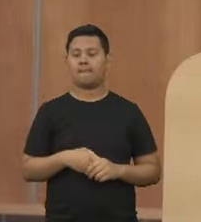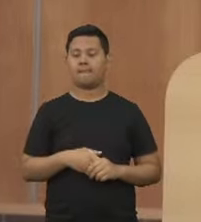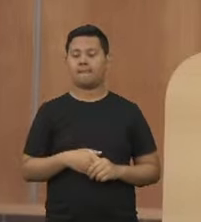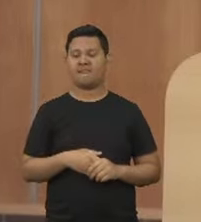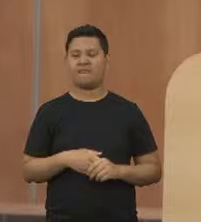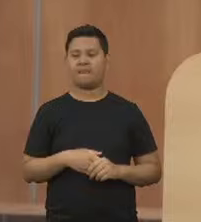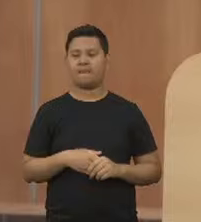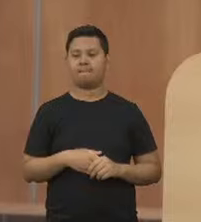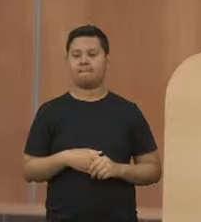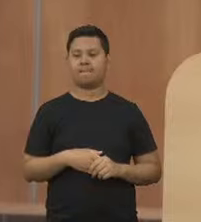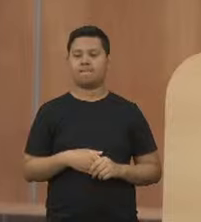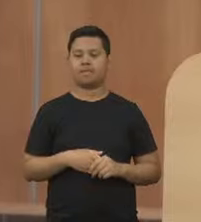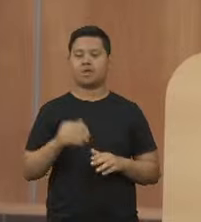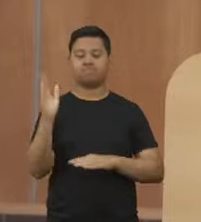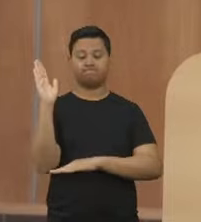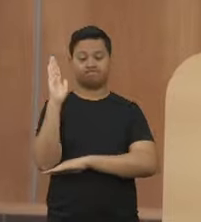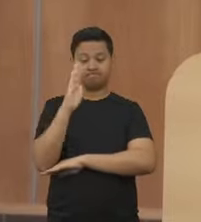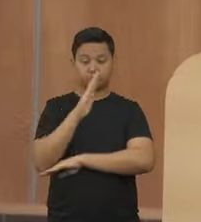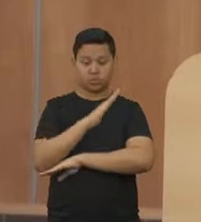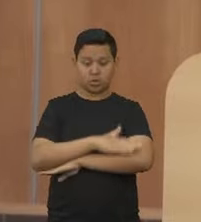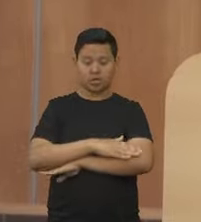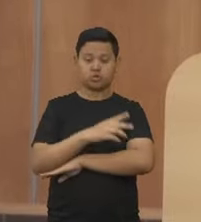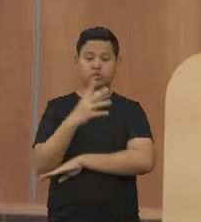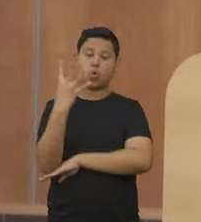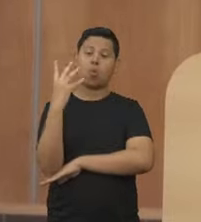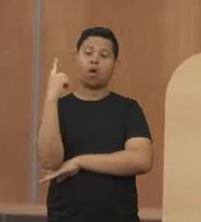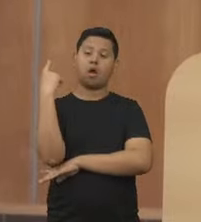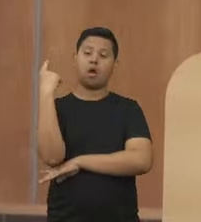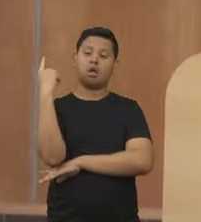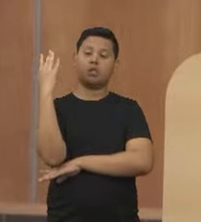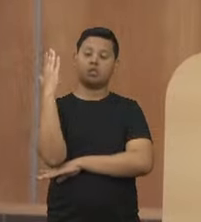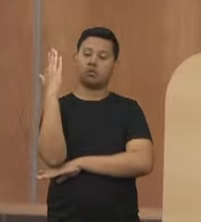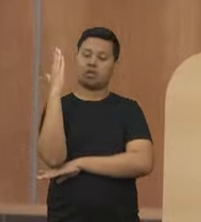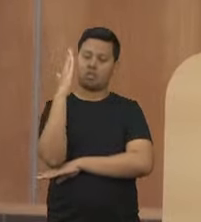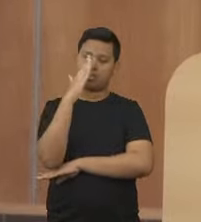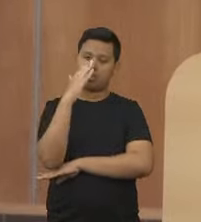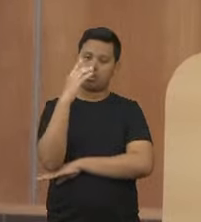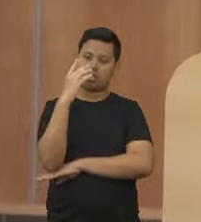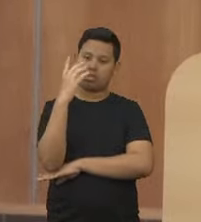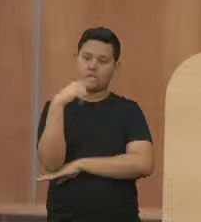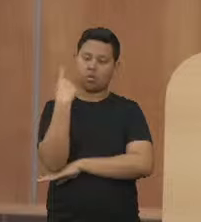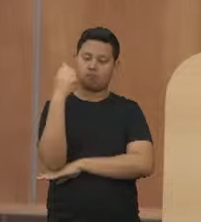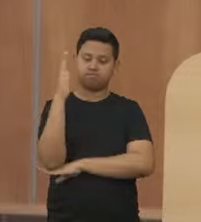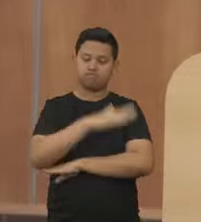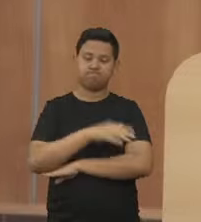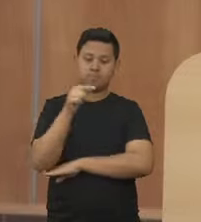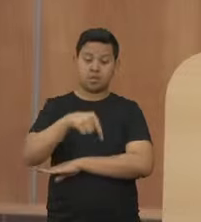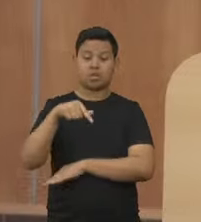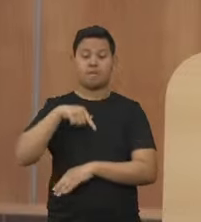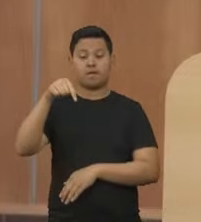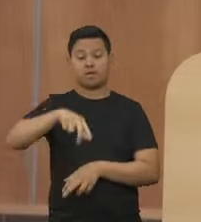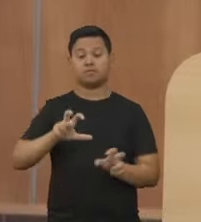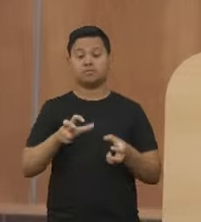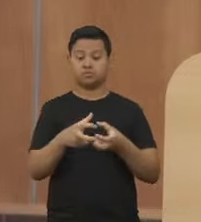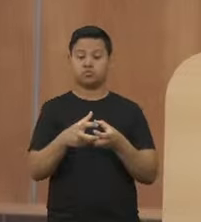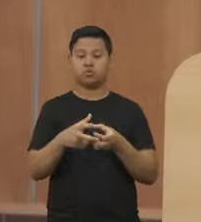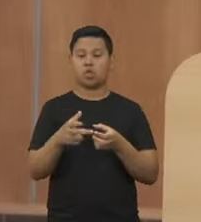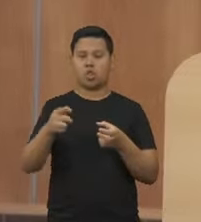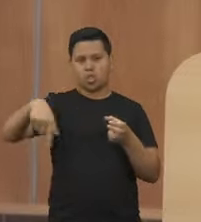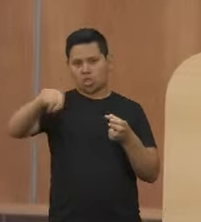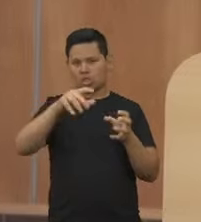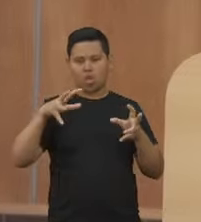À tarde, 4 horas da tarde, tivemos aqui também na Câmara Municipal. Era para todos